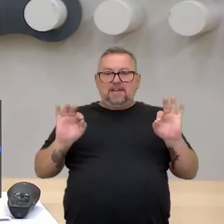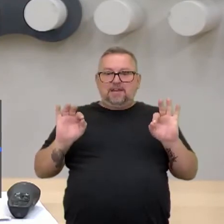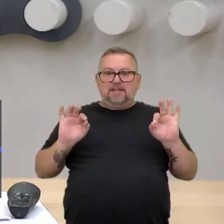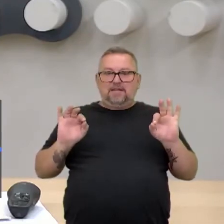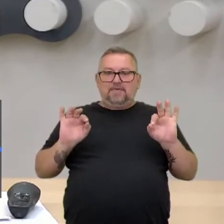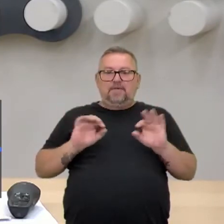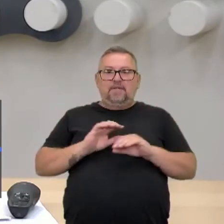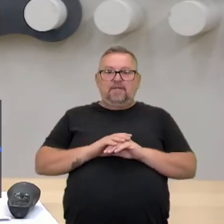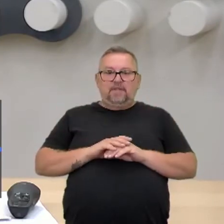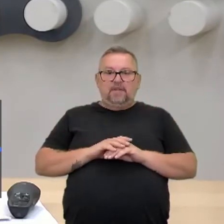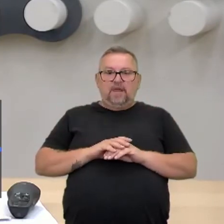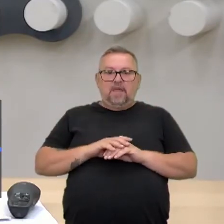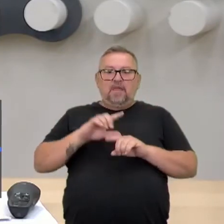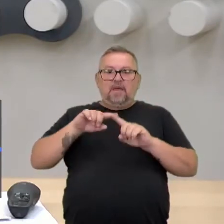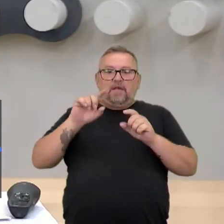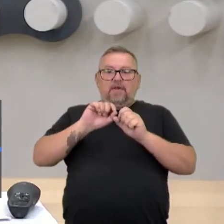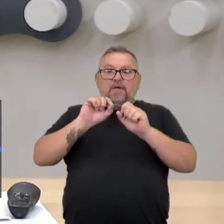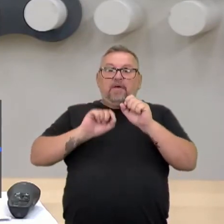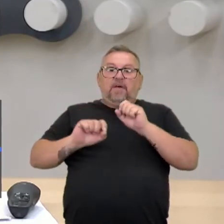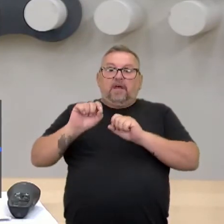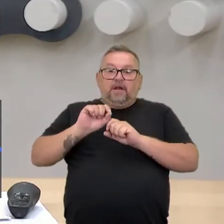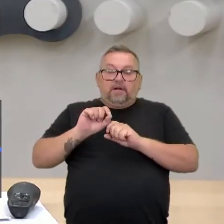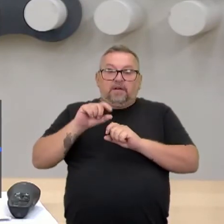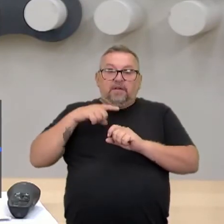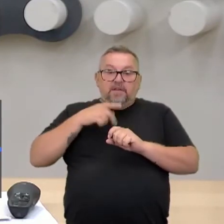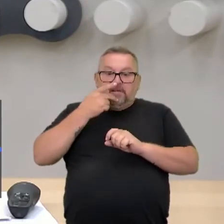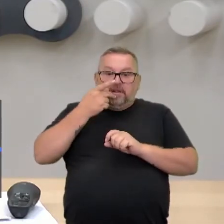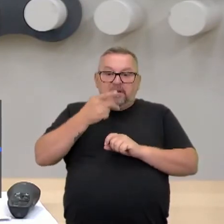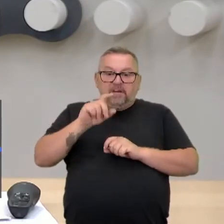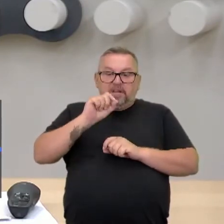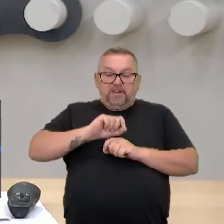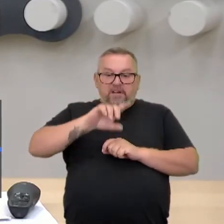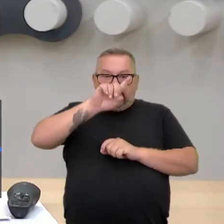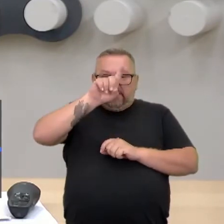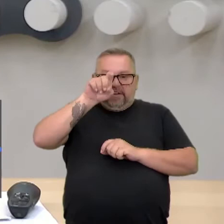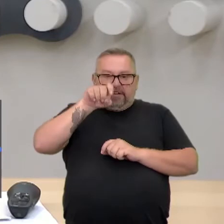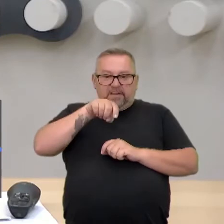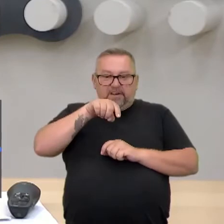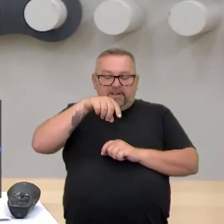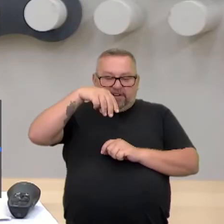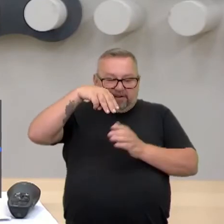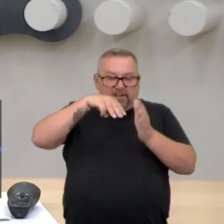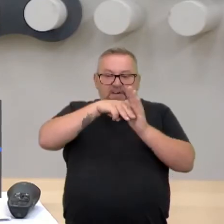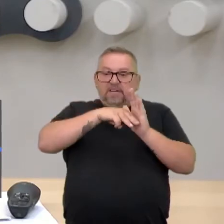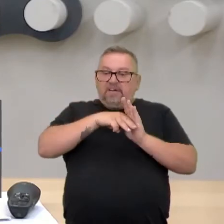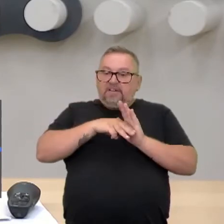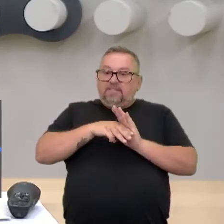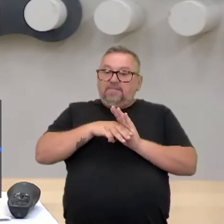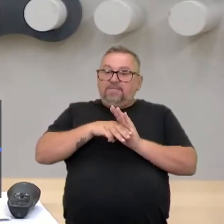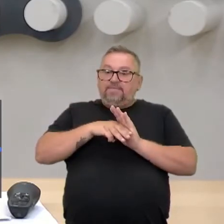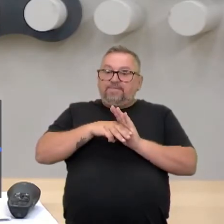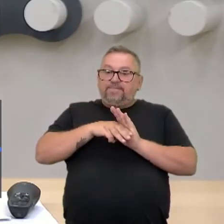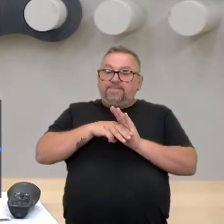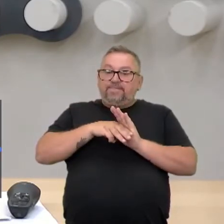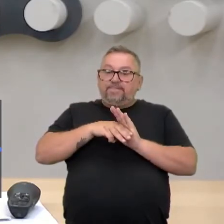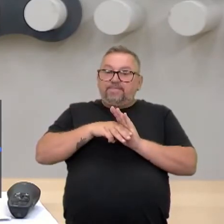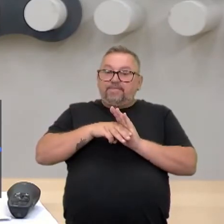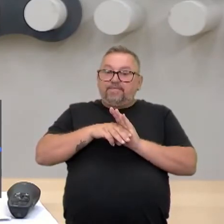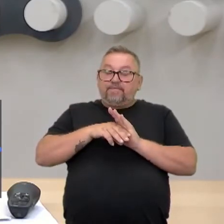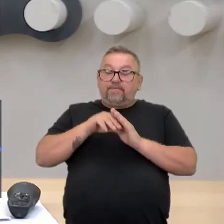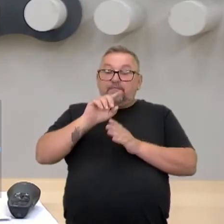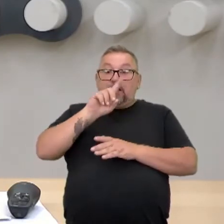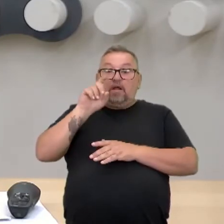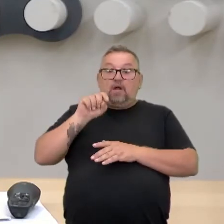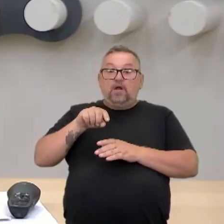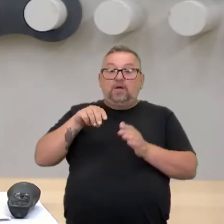nada mais vale eu vou instaurar aqui o que eu tô chamando de dúvida metódica então a